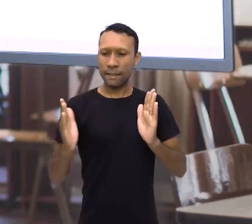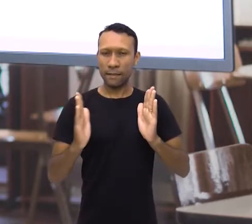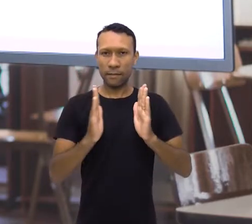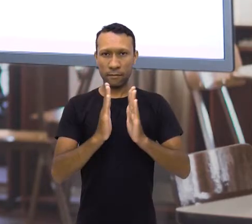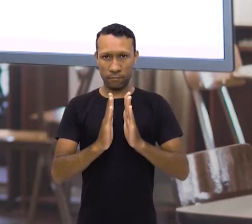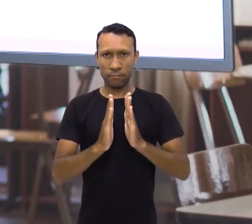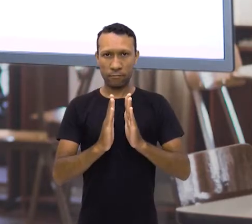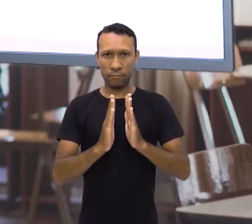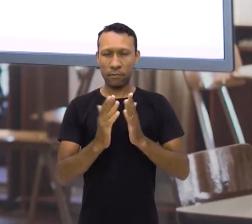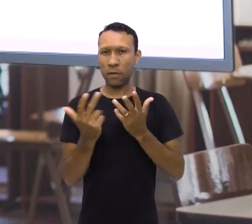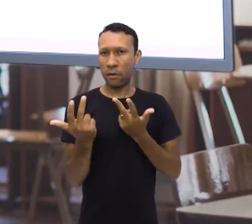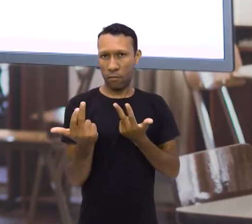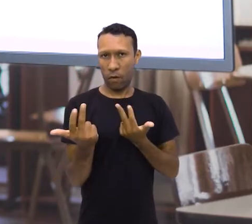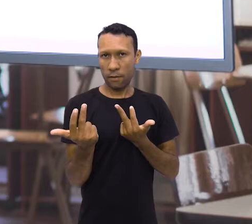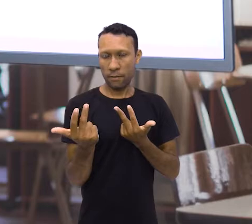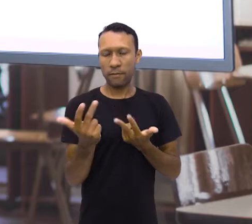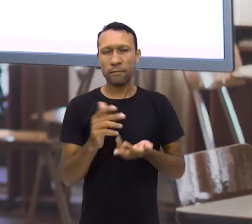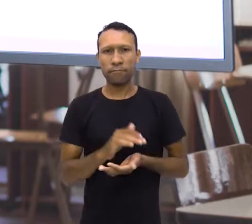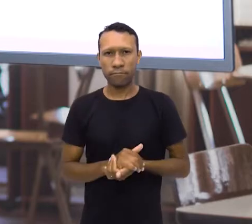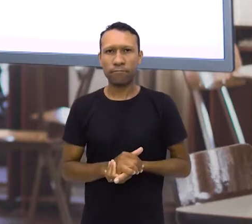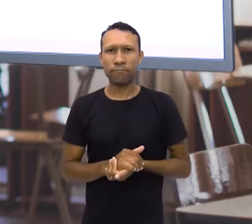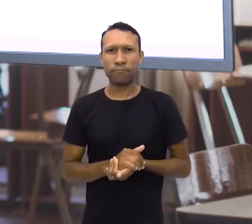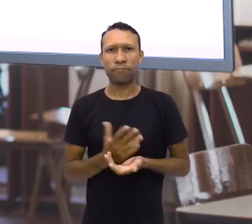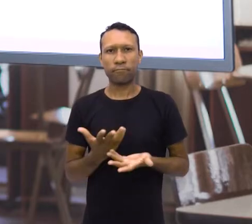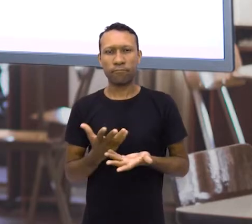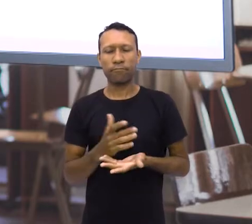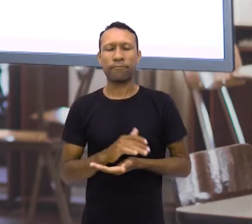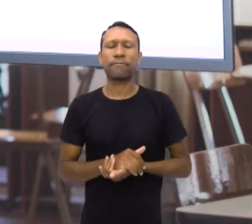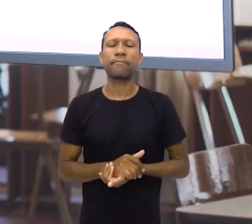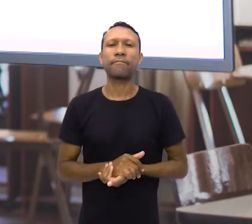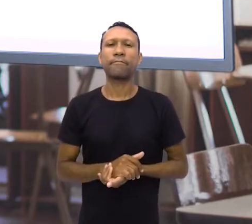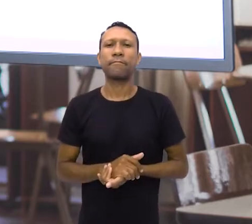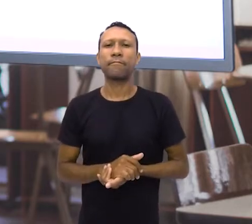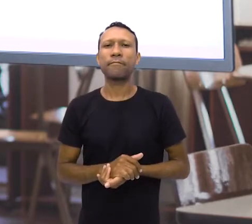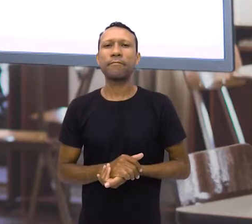ficarão exatamente iguais, quando for colocada uma sobre a outra.